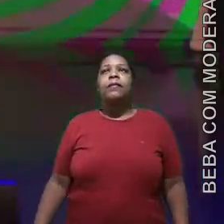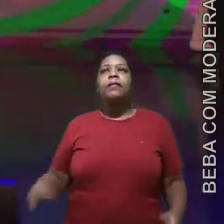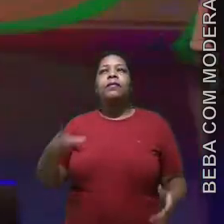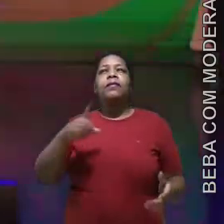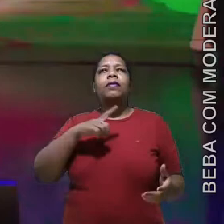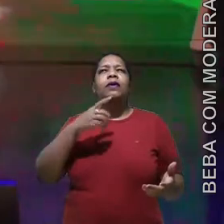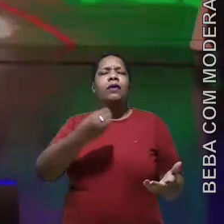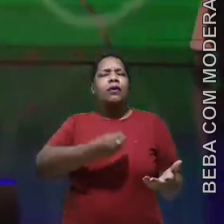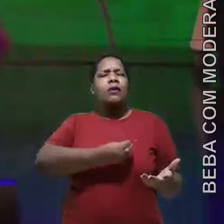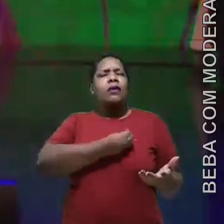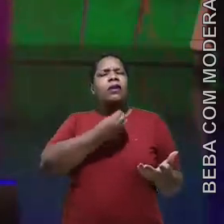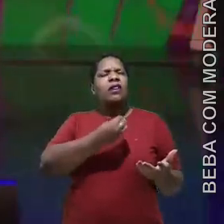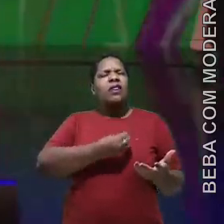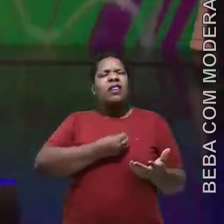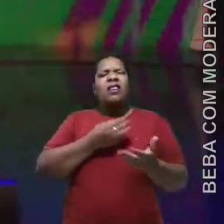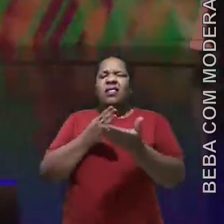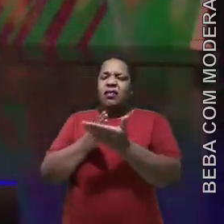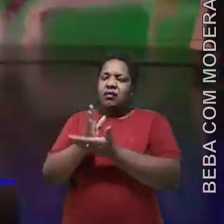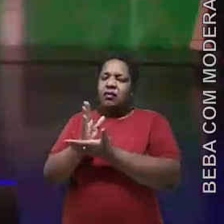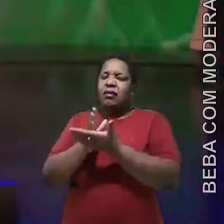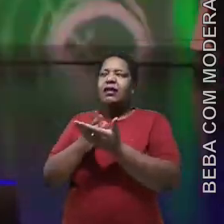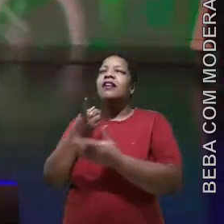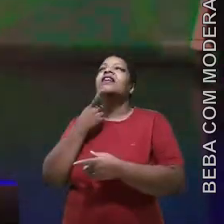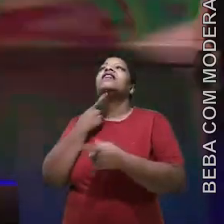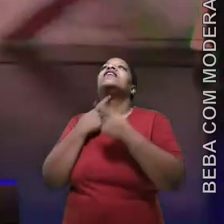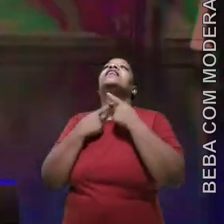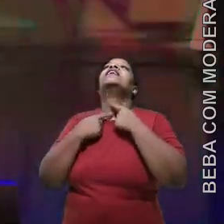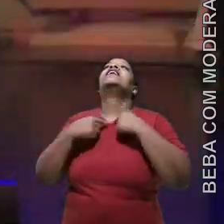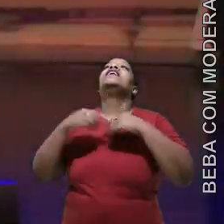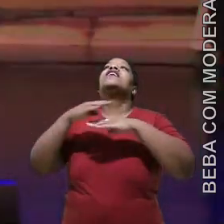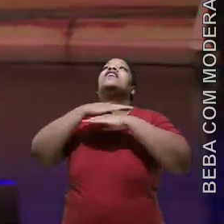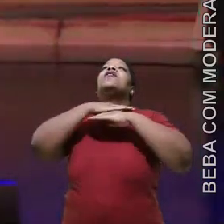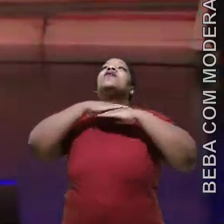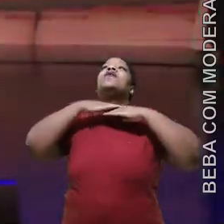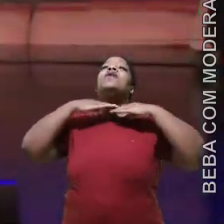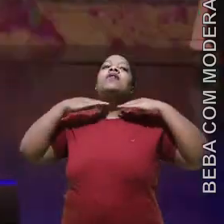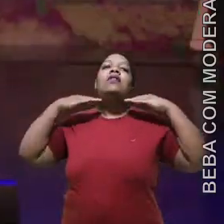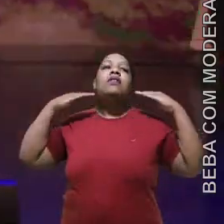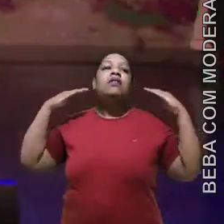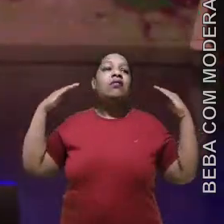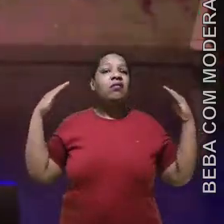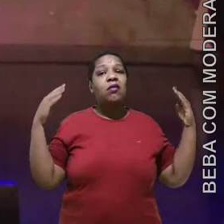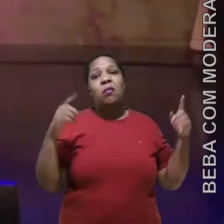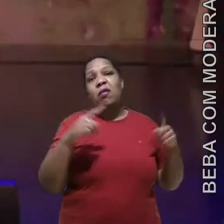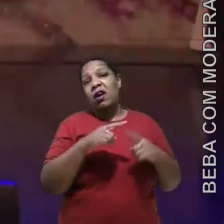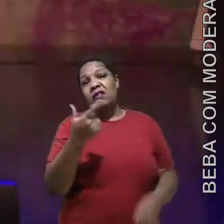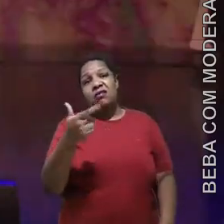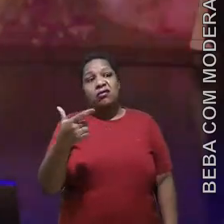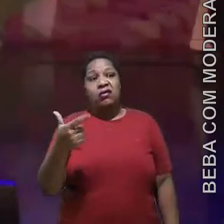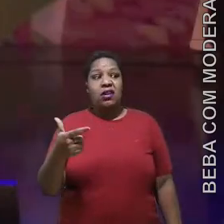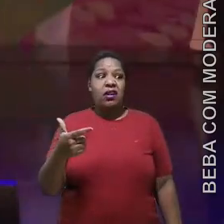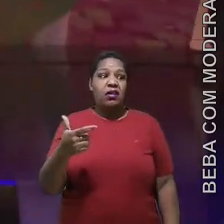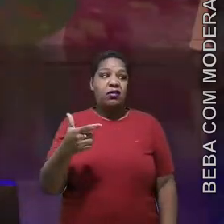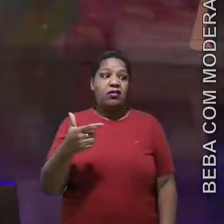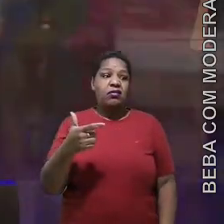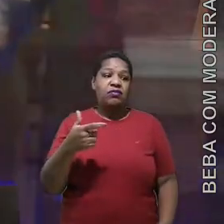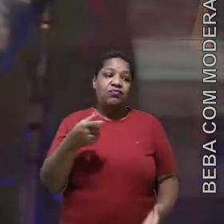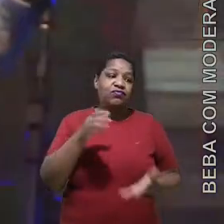o desejo a morte de segurado Que bom né